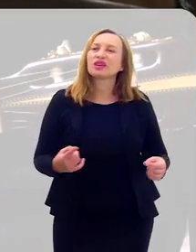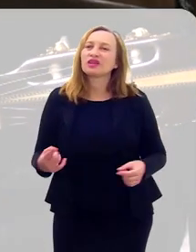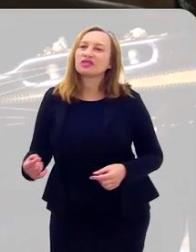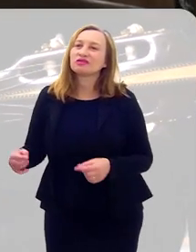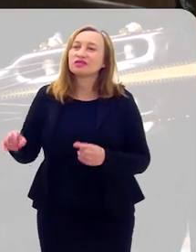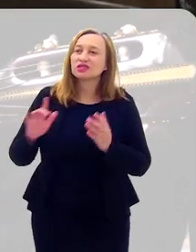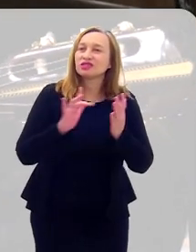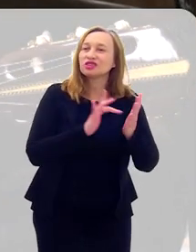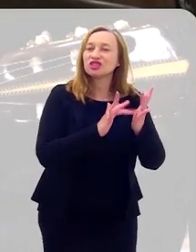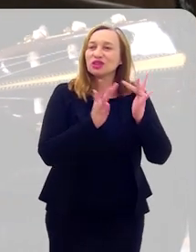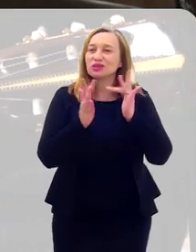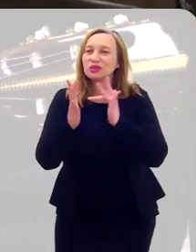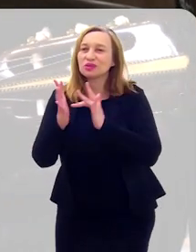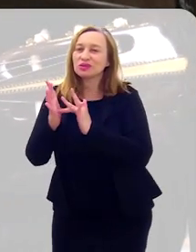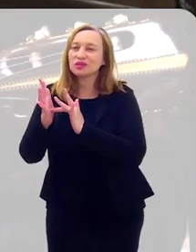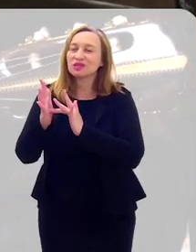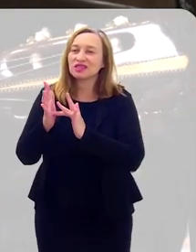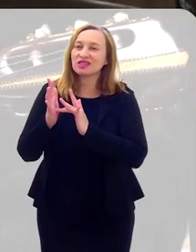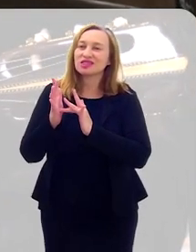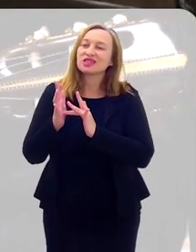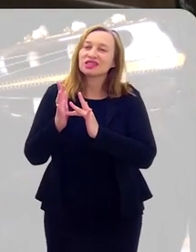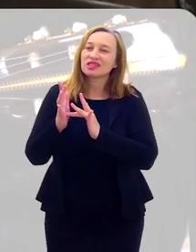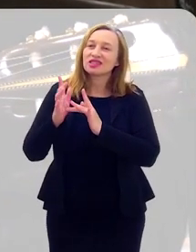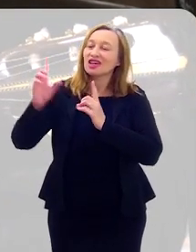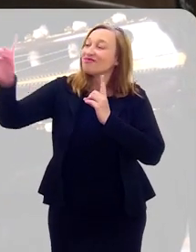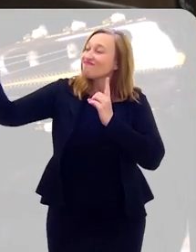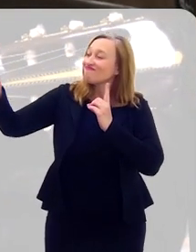Jesus me achou,